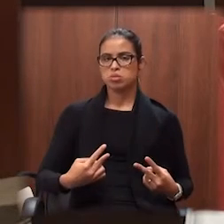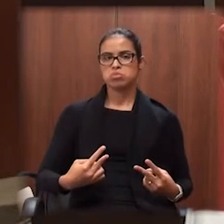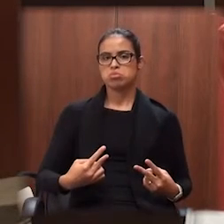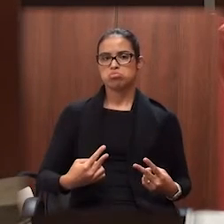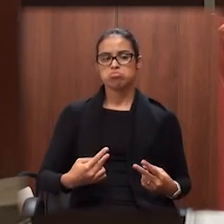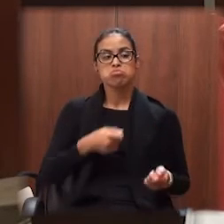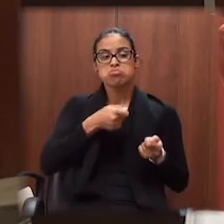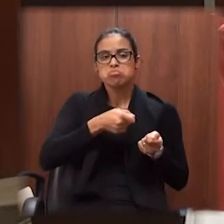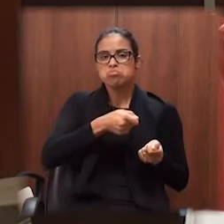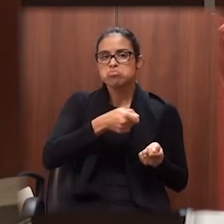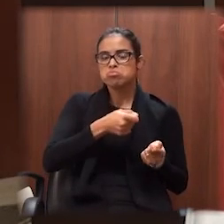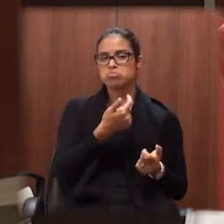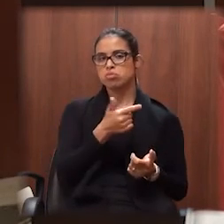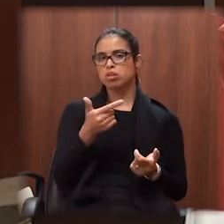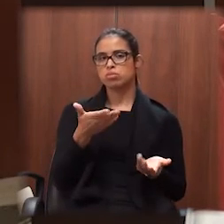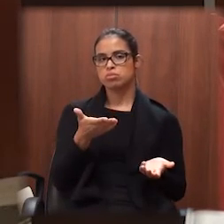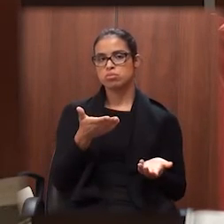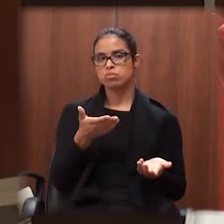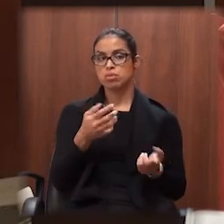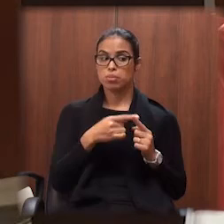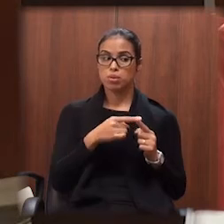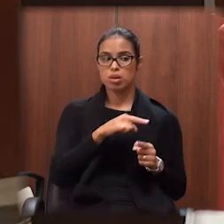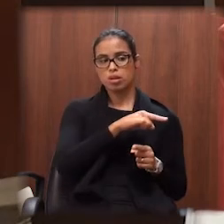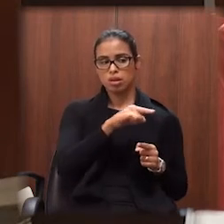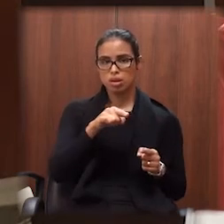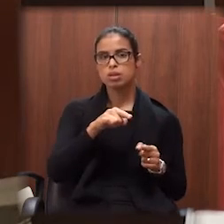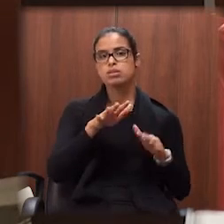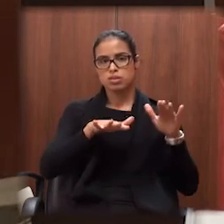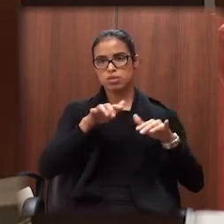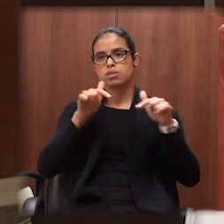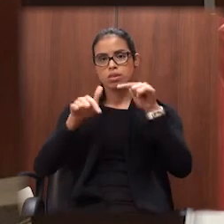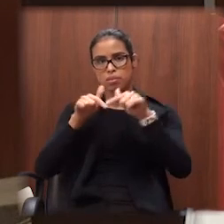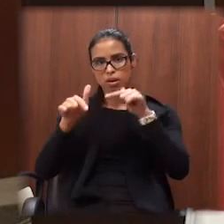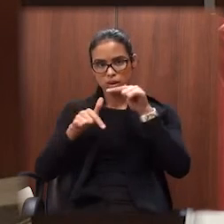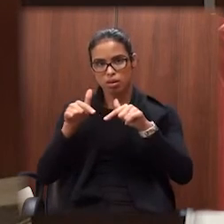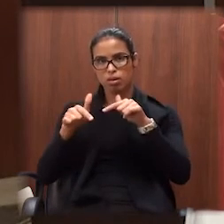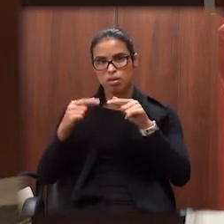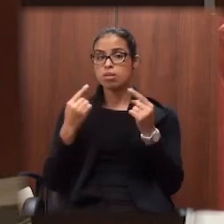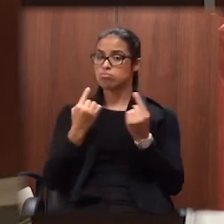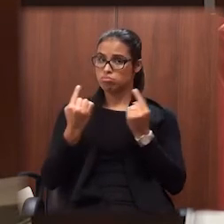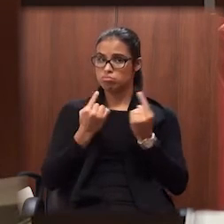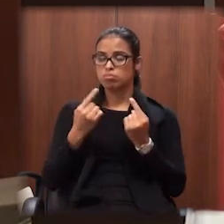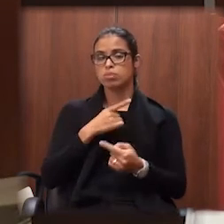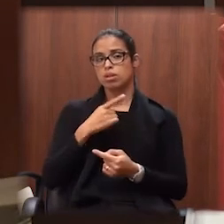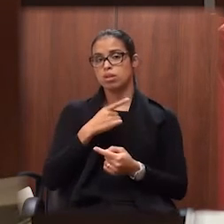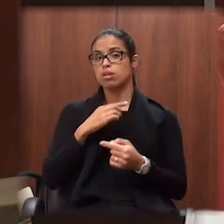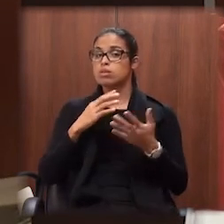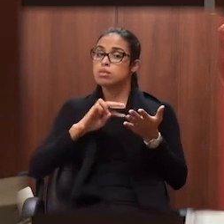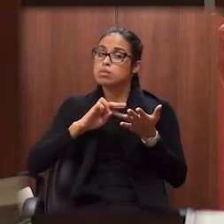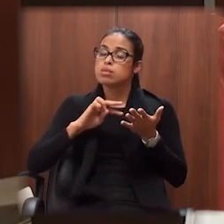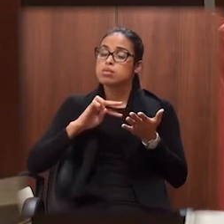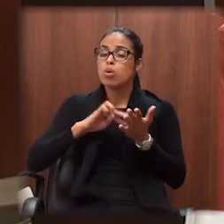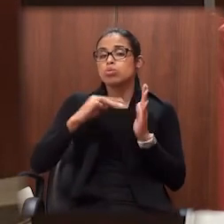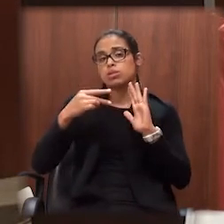para aqueles que vão tocar as atividades. Ou seja,